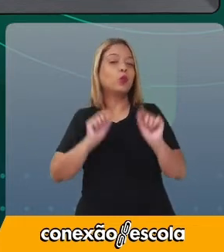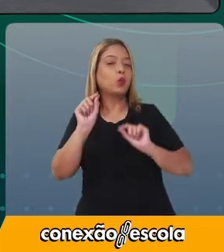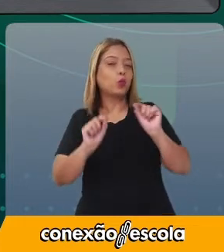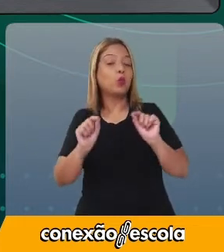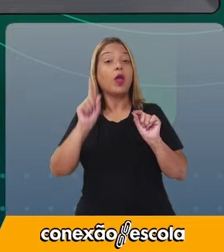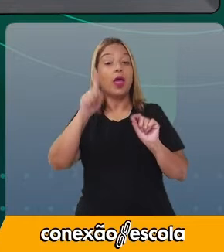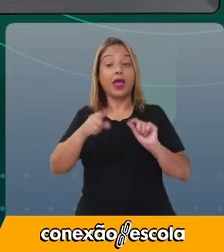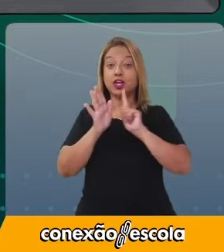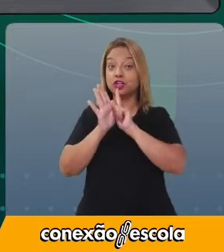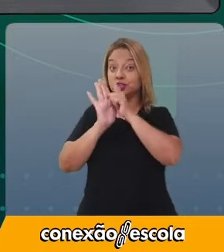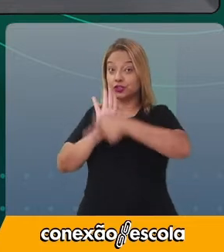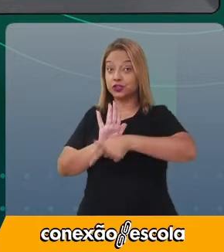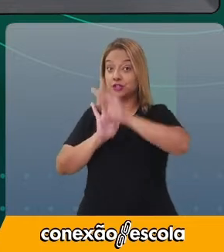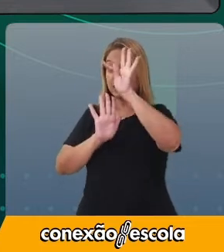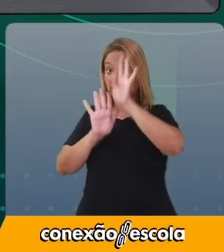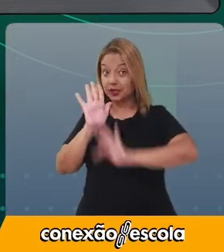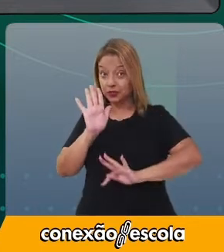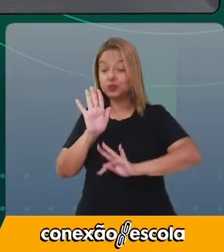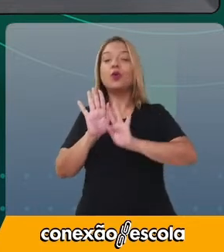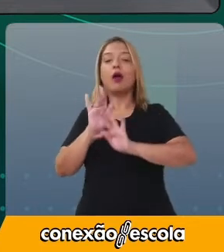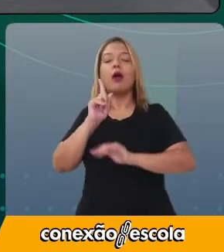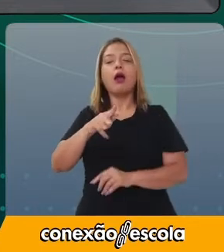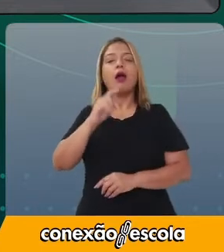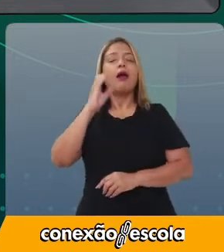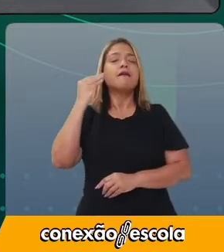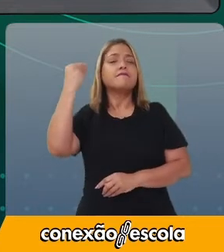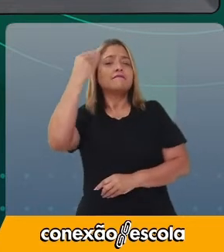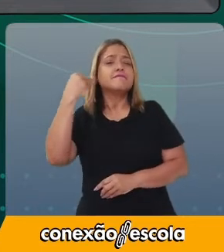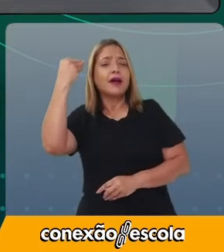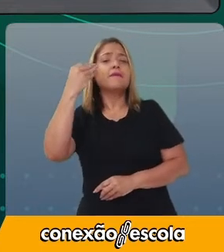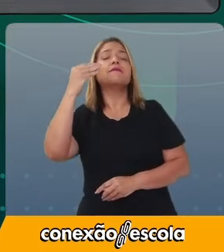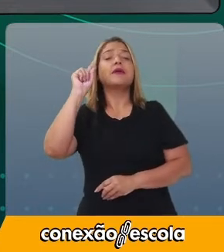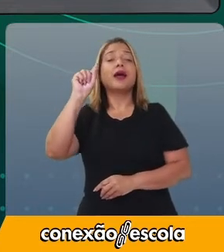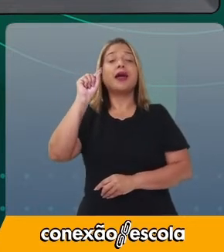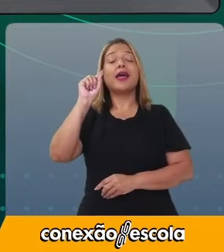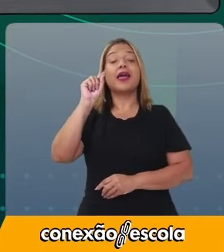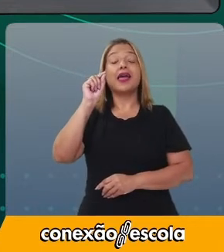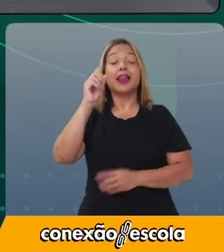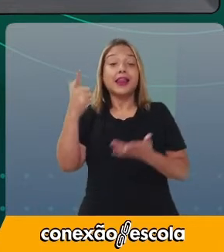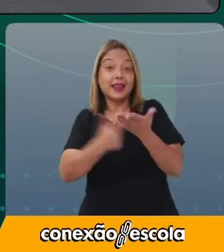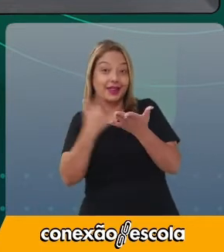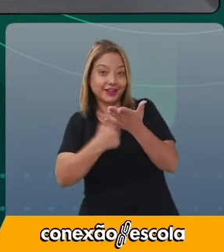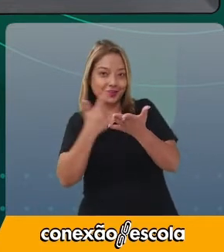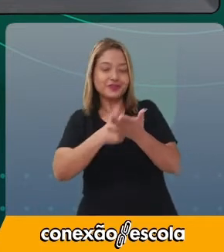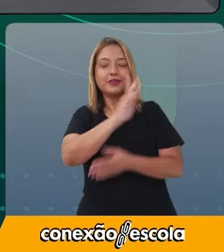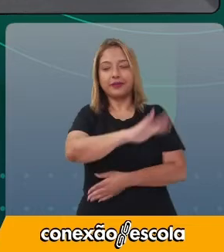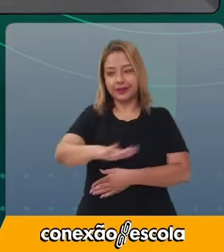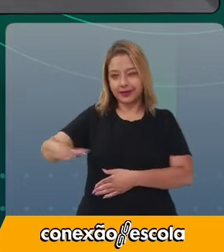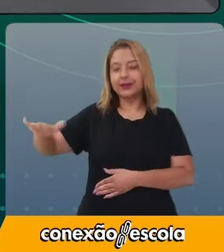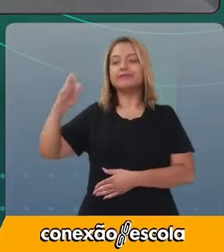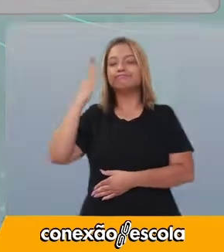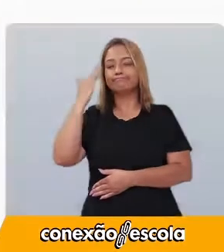do gênero textual clássicos infantis. Vamos lá?